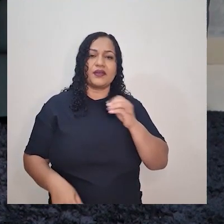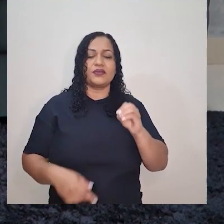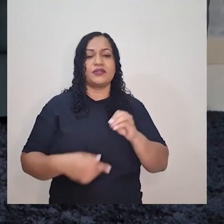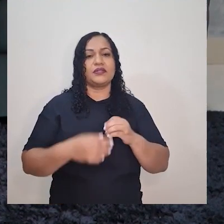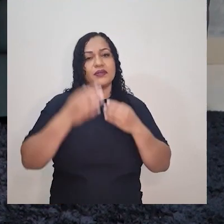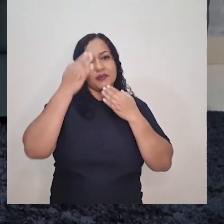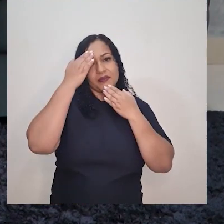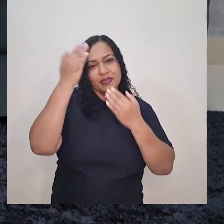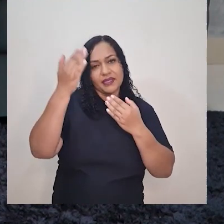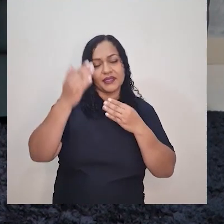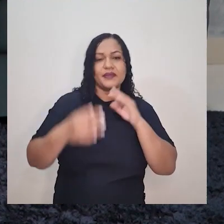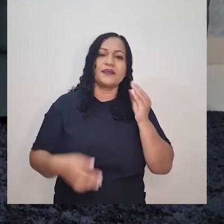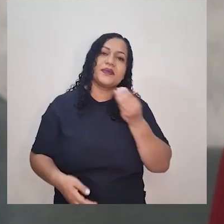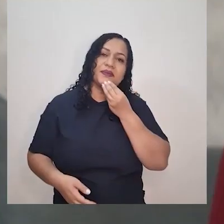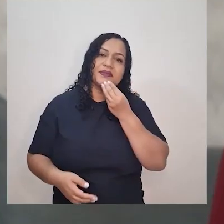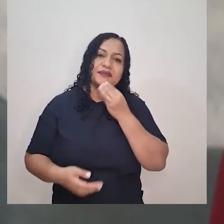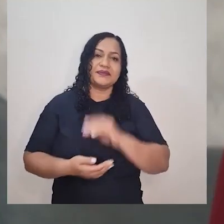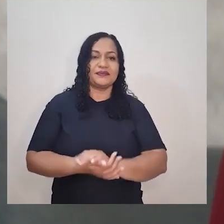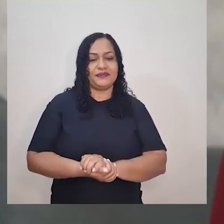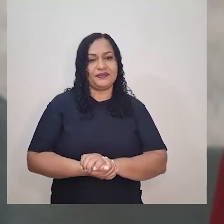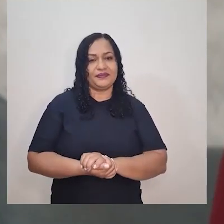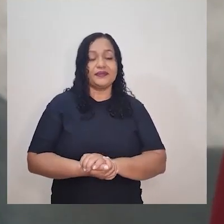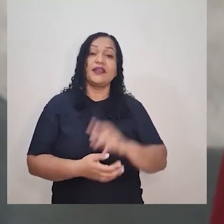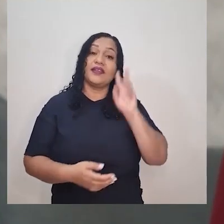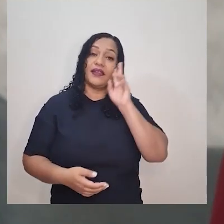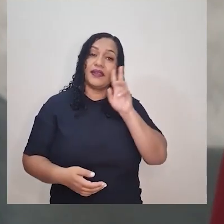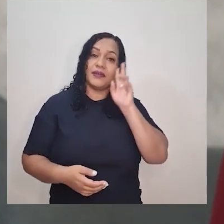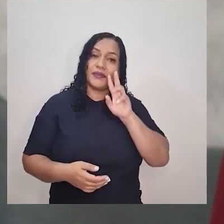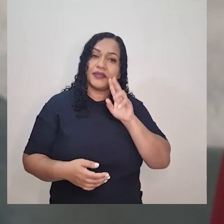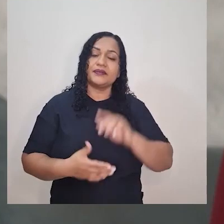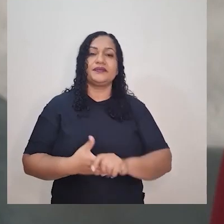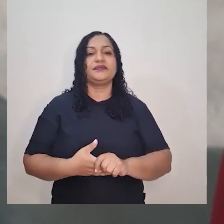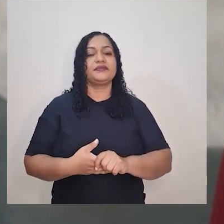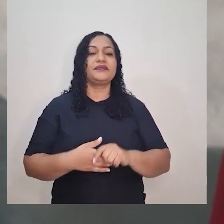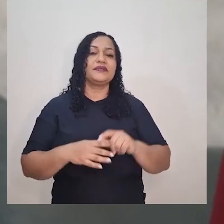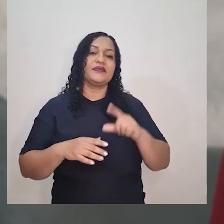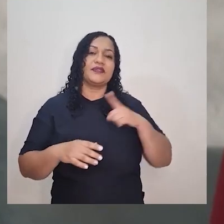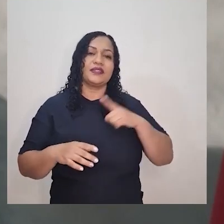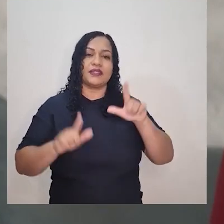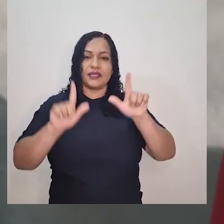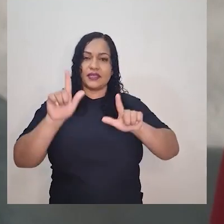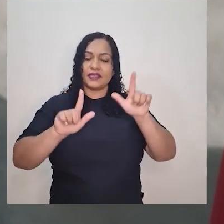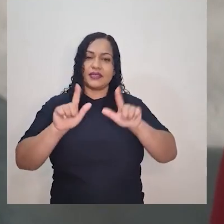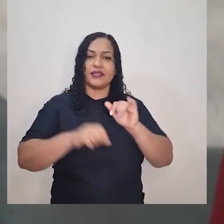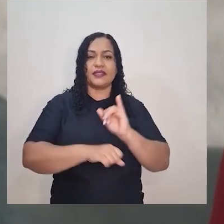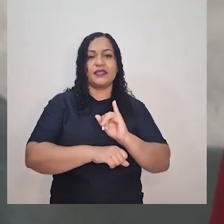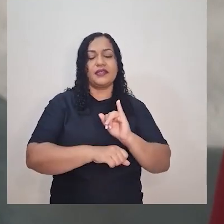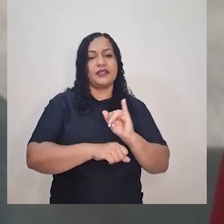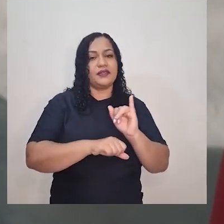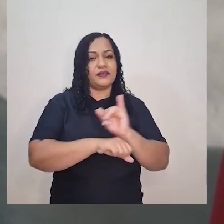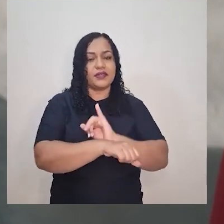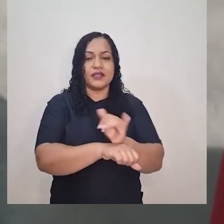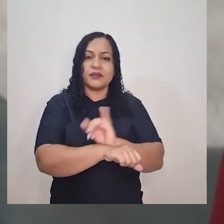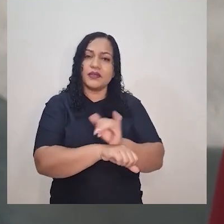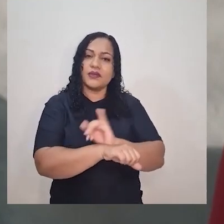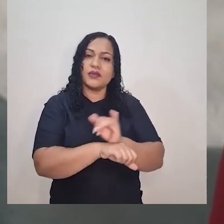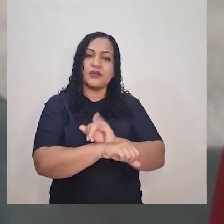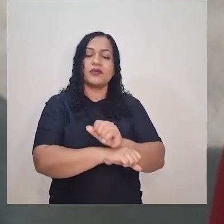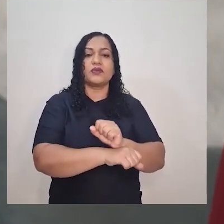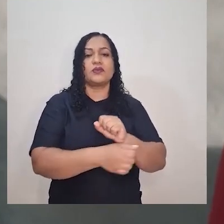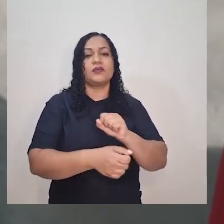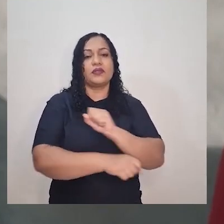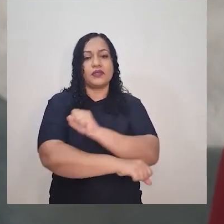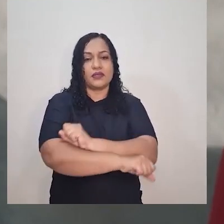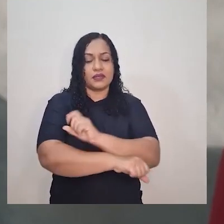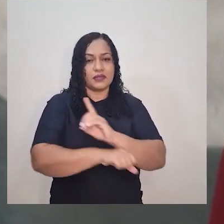agradeço e obrigada pela oportunidade. Lembrando que este programa estará disponível no canal do YouTube da CEMED e não esqueça